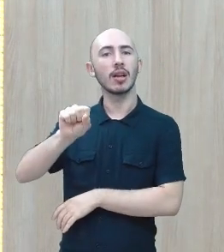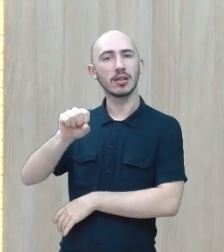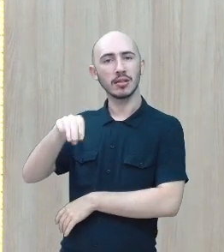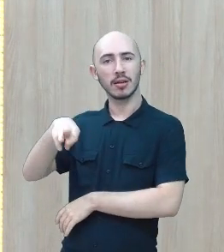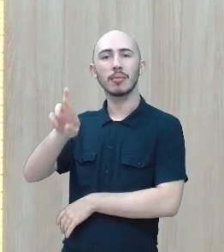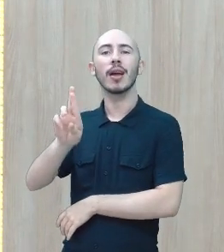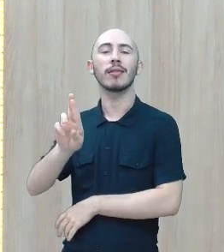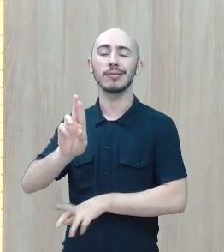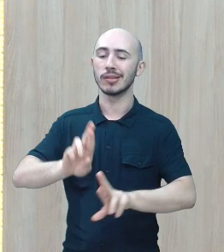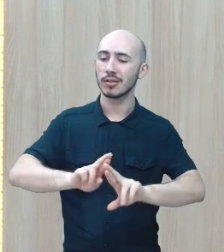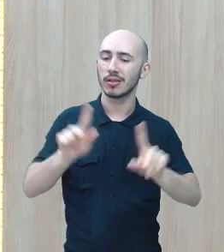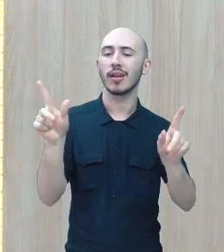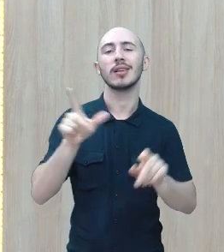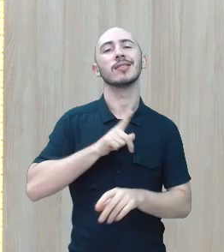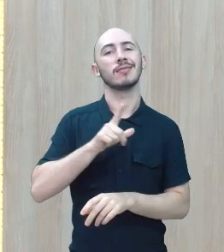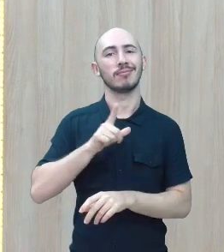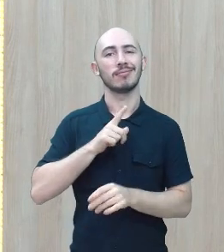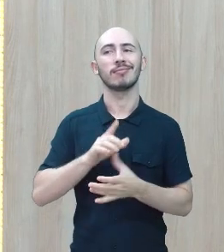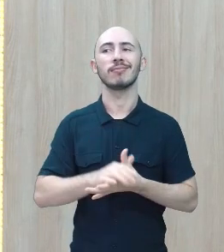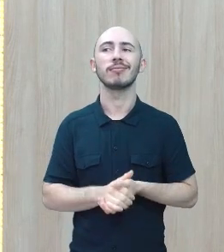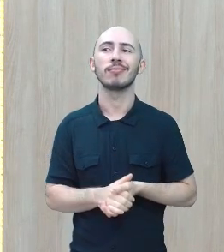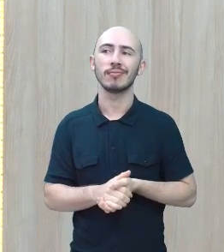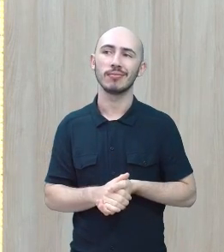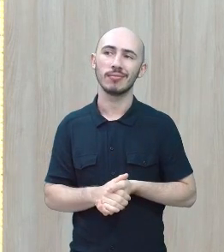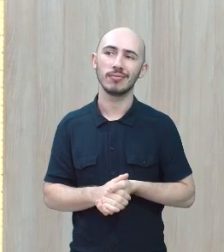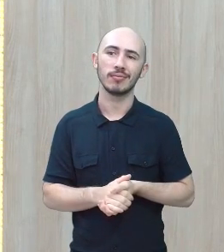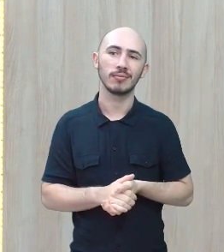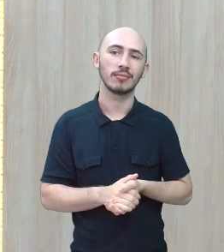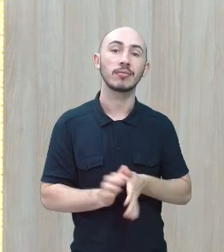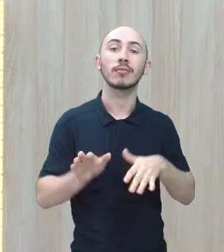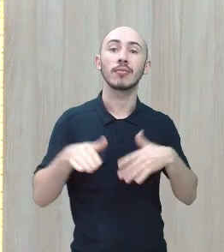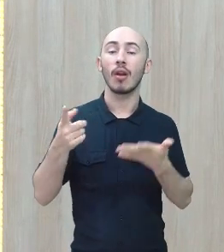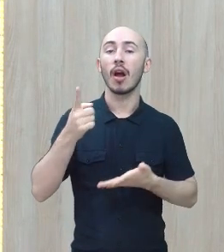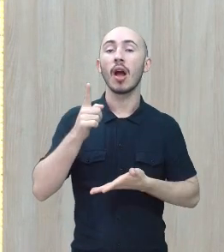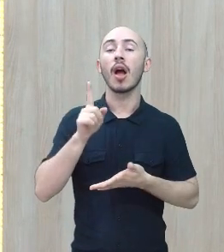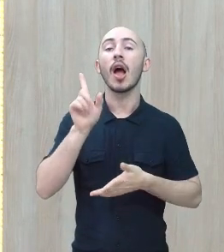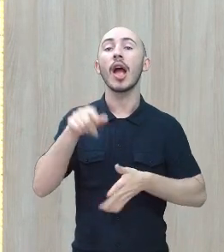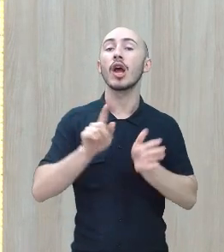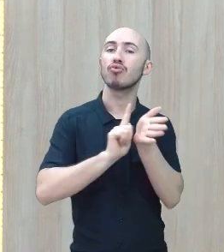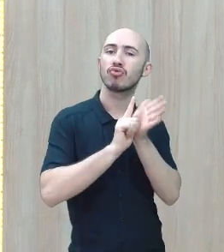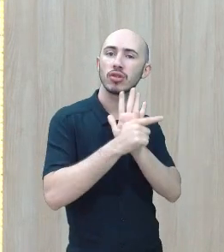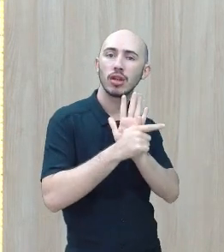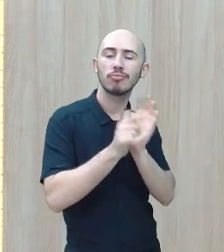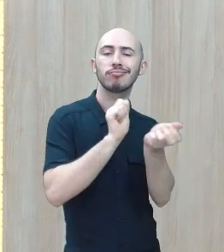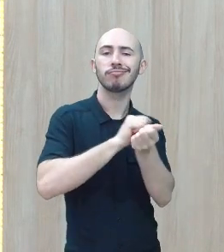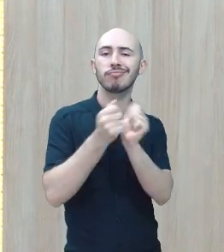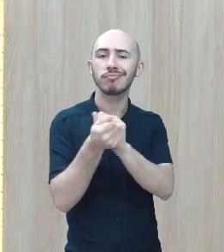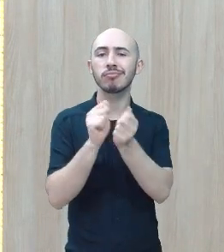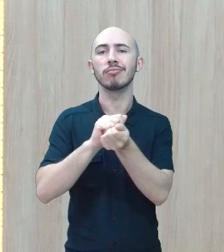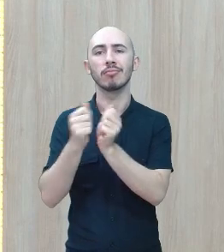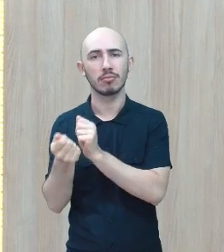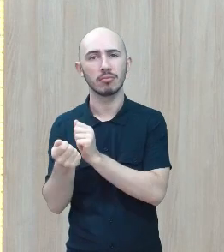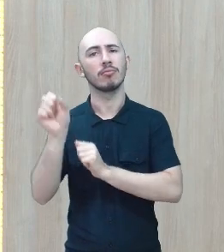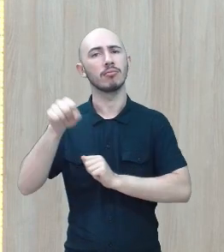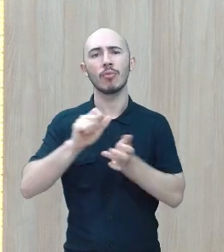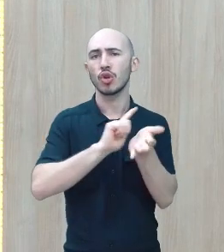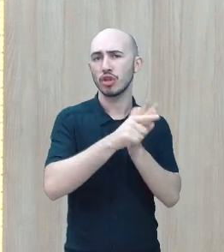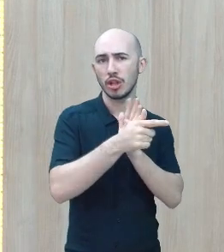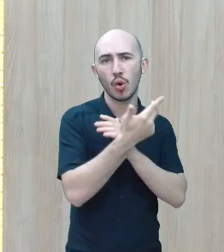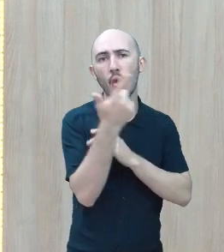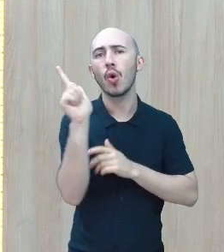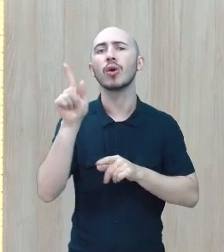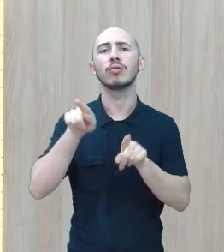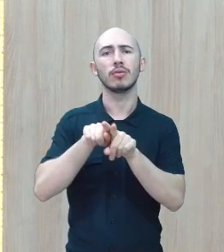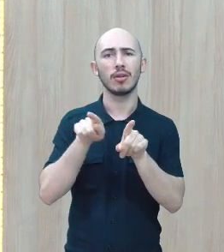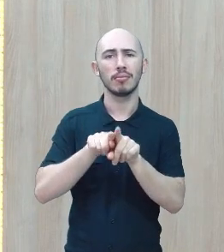diferença significativa, né? Então, é um gênero que vai se adaptando, assim como todos os outros, né? Eu falei do